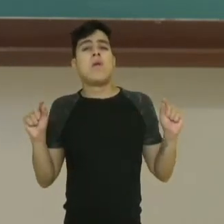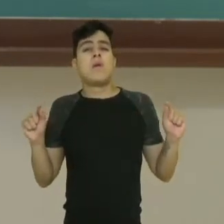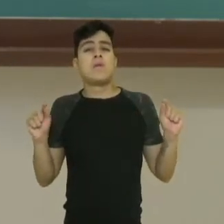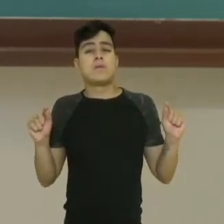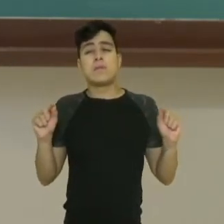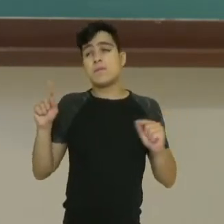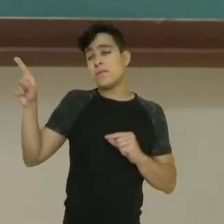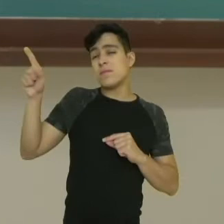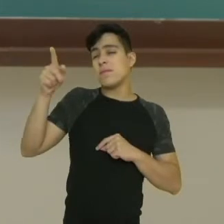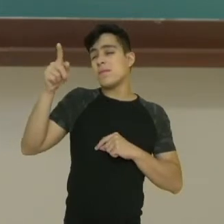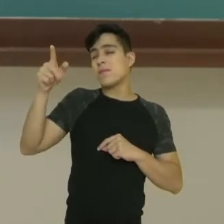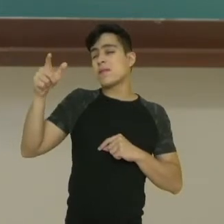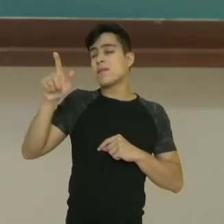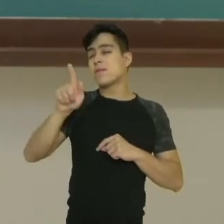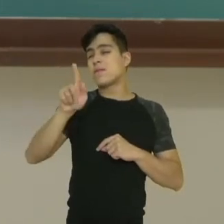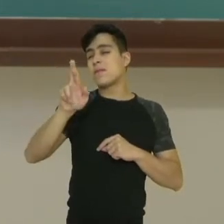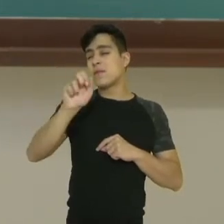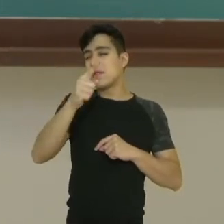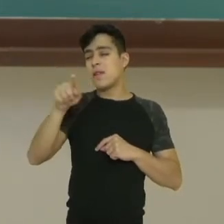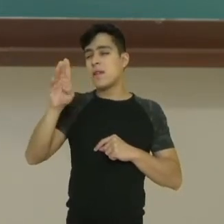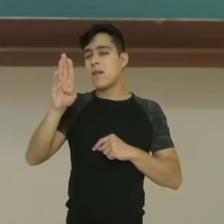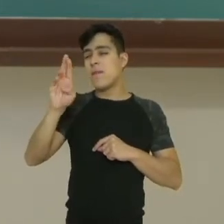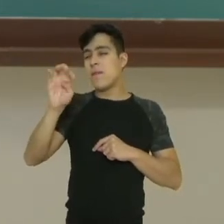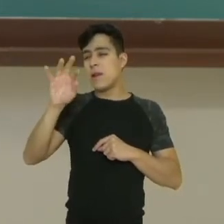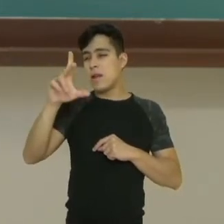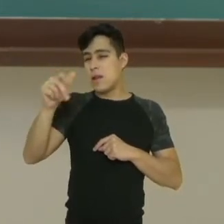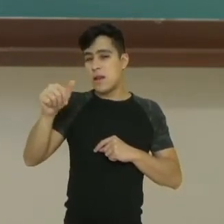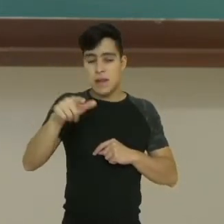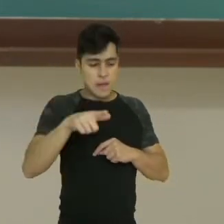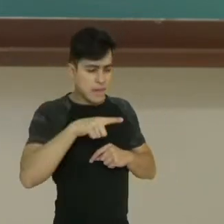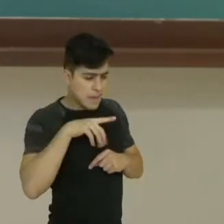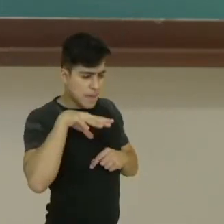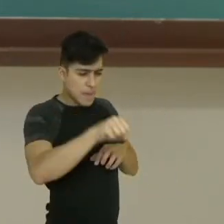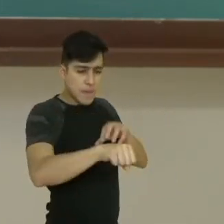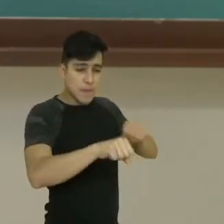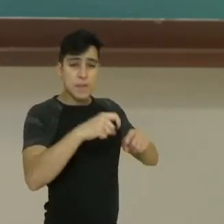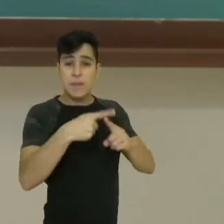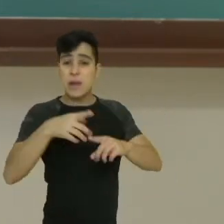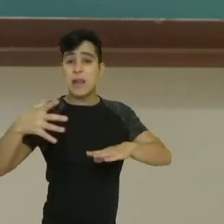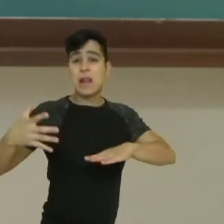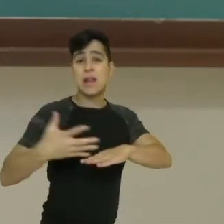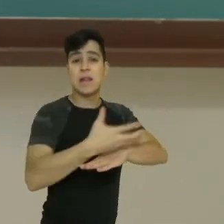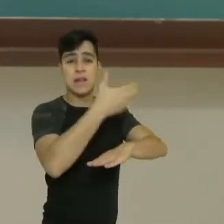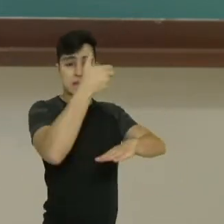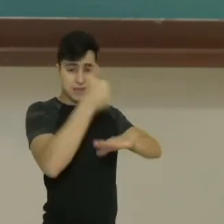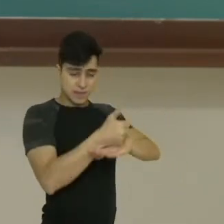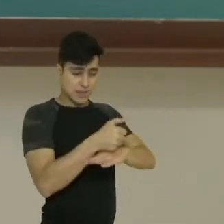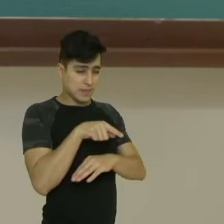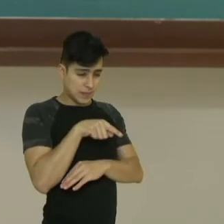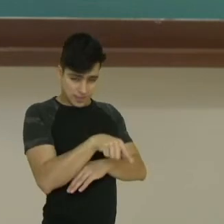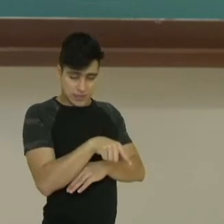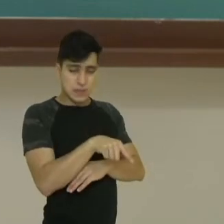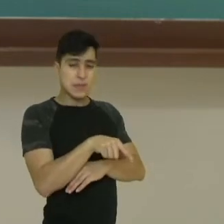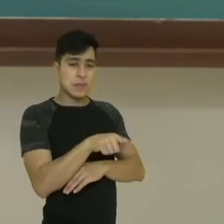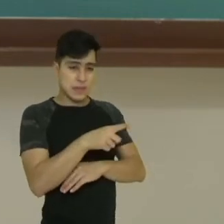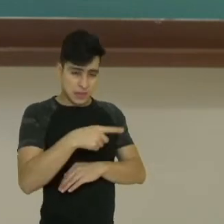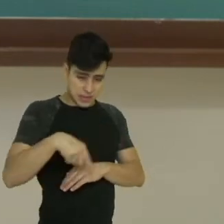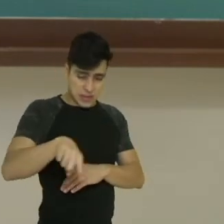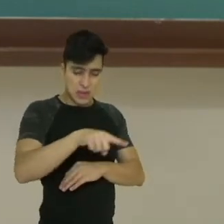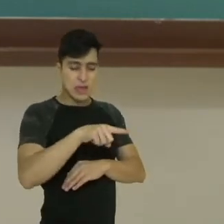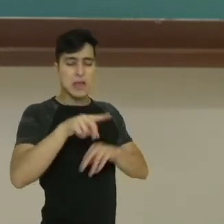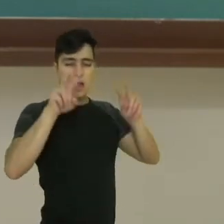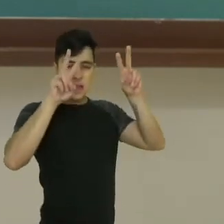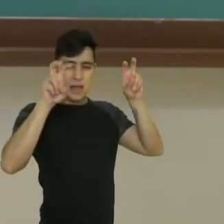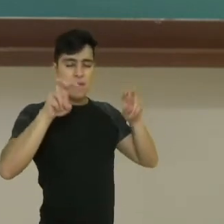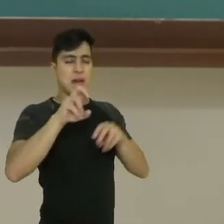a Grã-Bretanha já vem tendo posse, né, porque ela colonizou as ilhas chamadas de Falklands, ok? Ilhas Falcão.